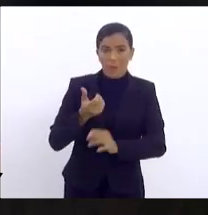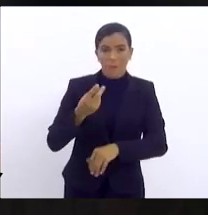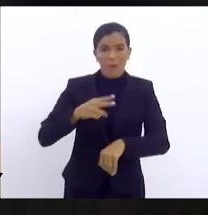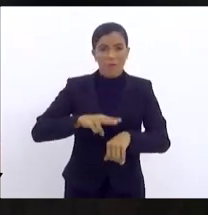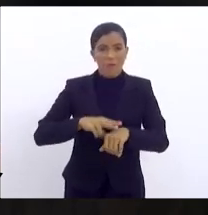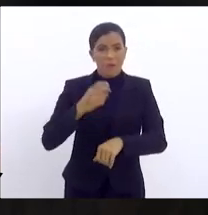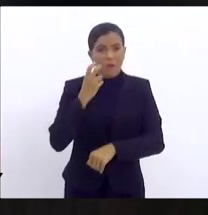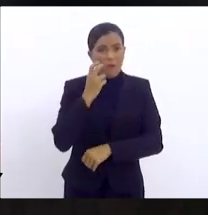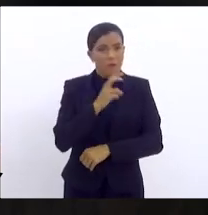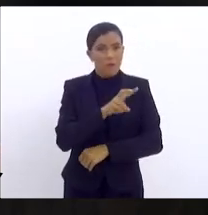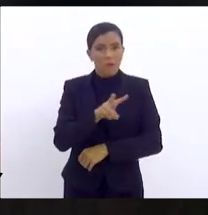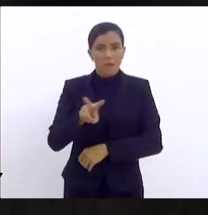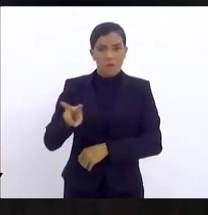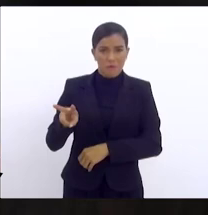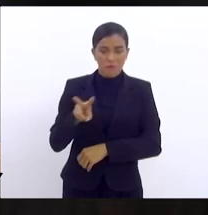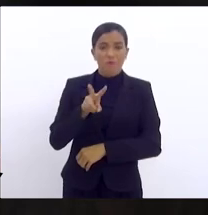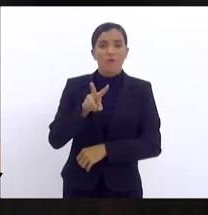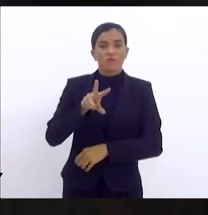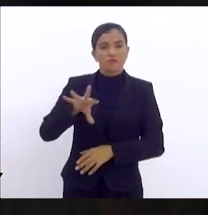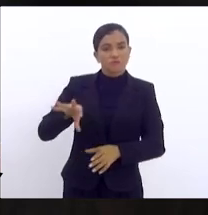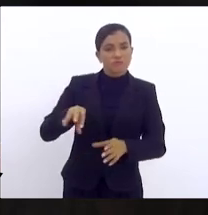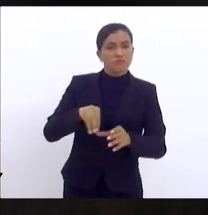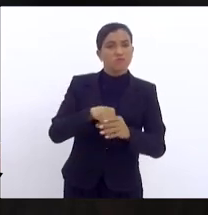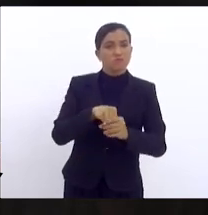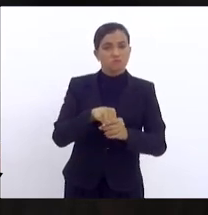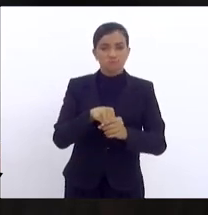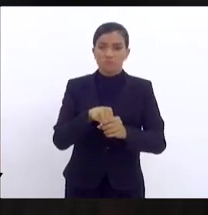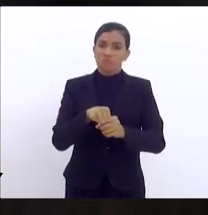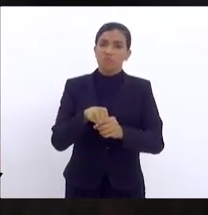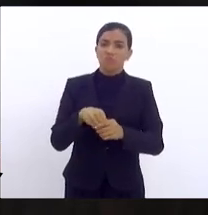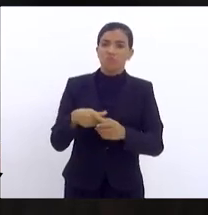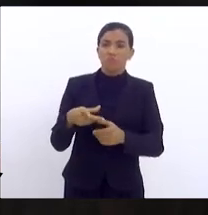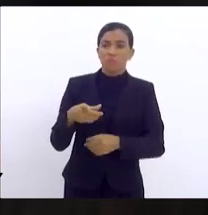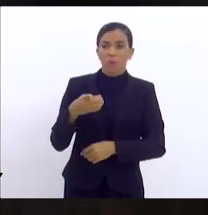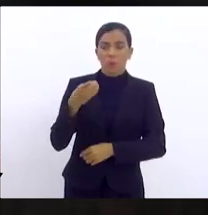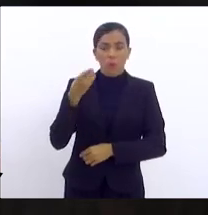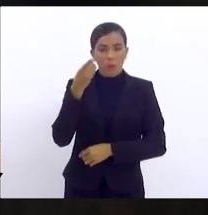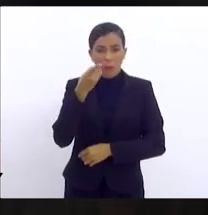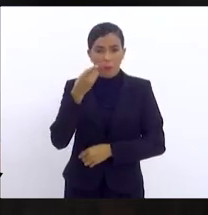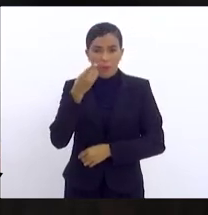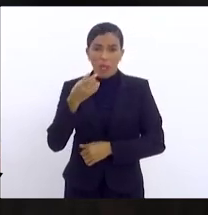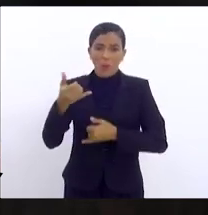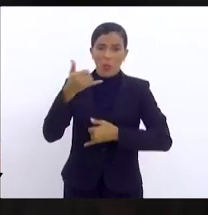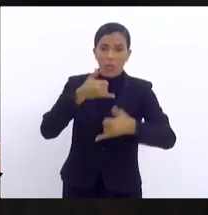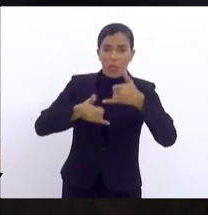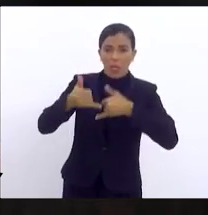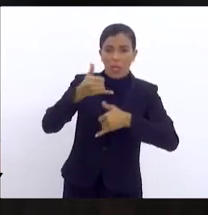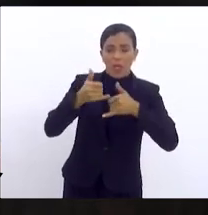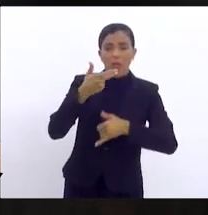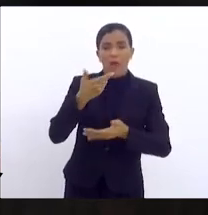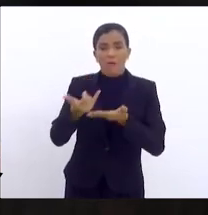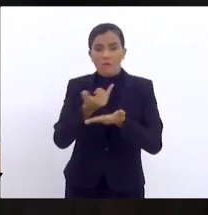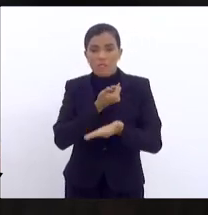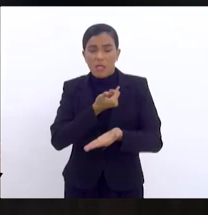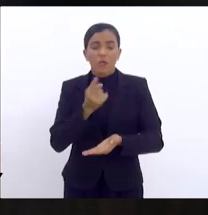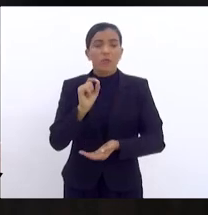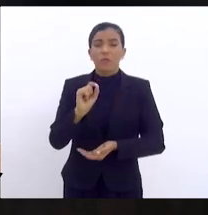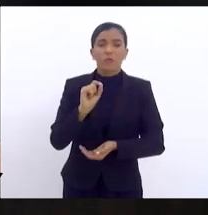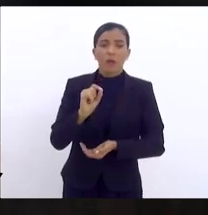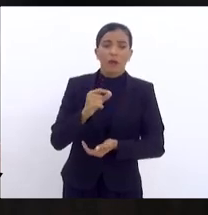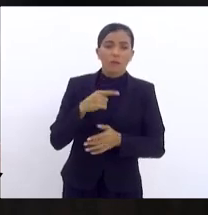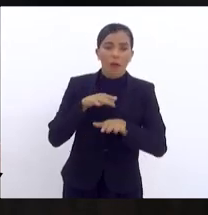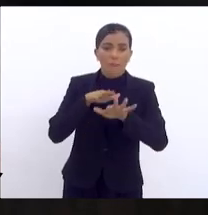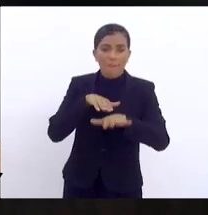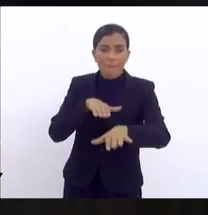vejo uma unidade dentro dessa comissão alguns deputados ligando aqui tão trânsito tá chegando e nós já fizemos outras